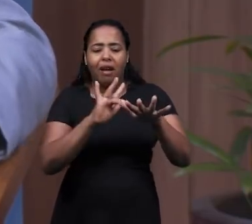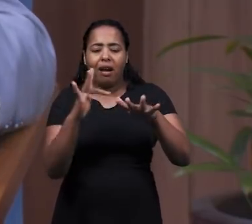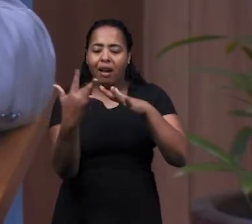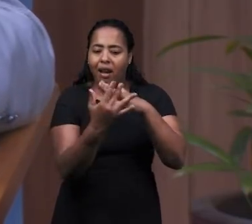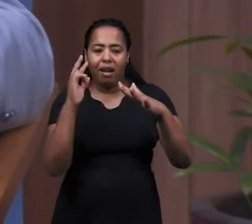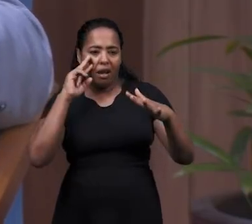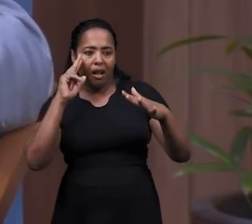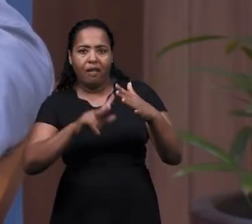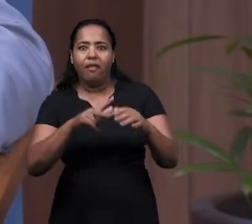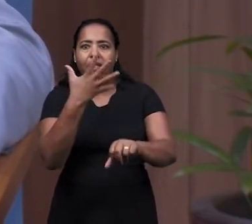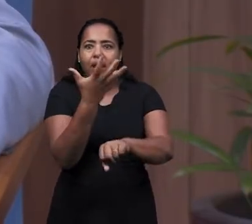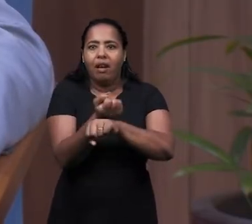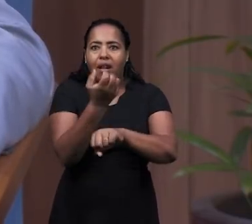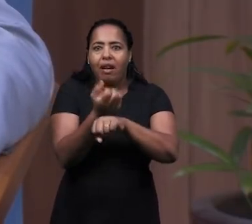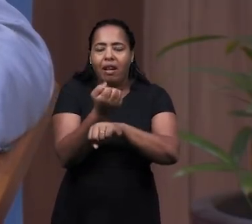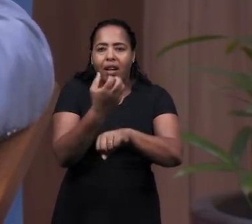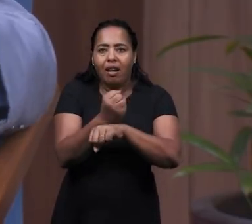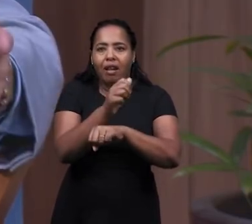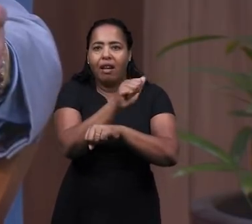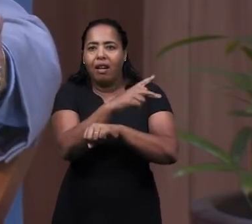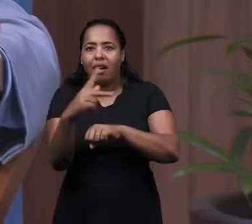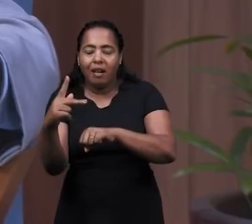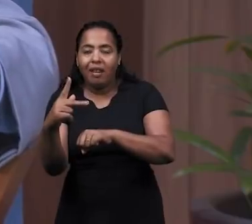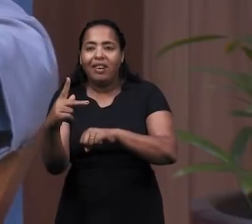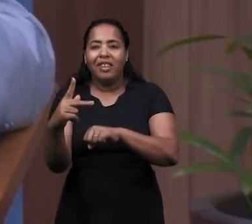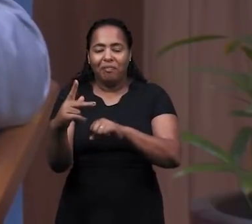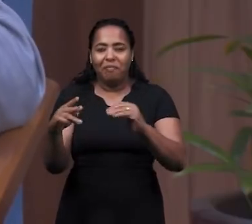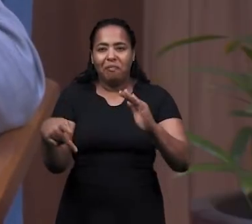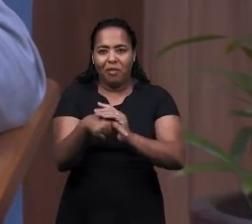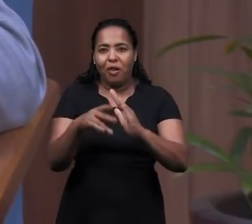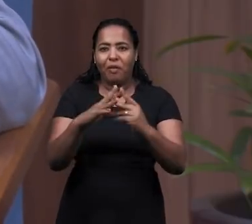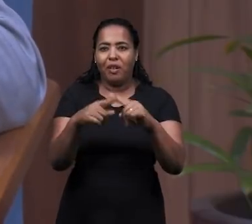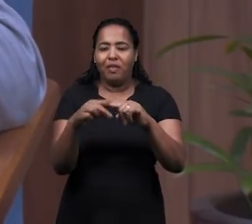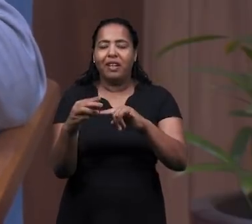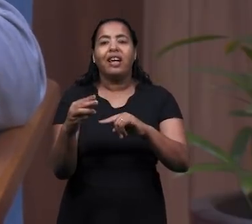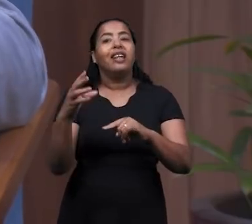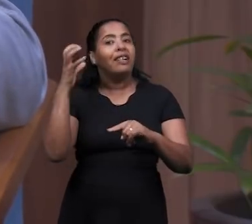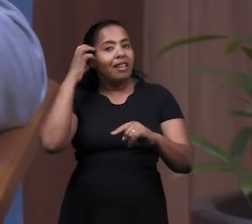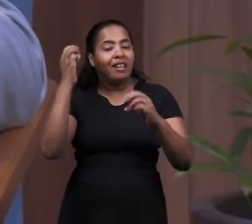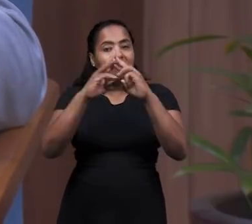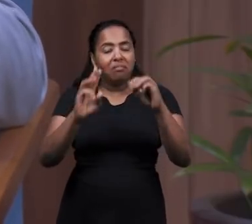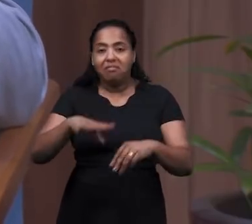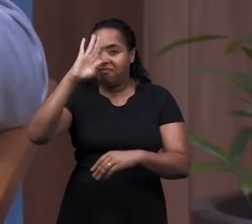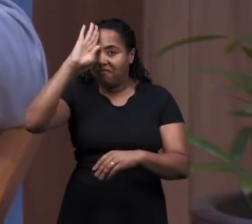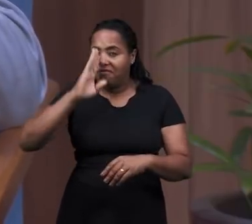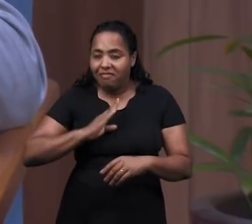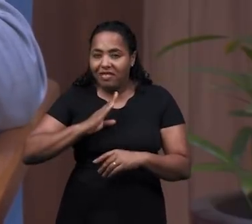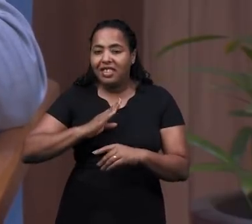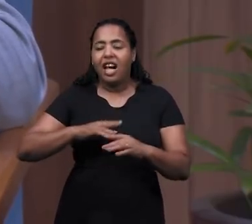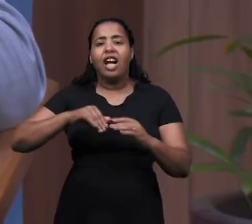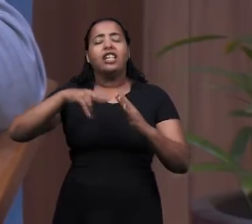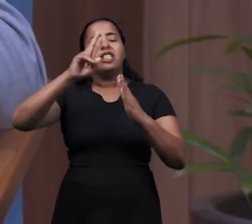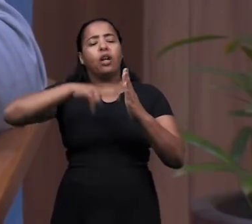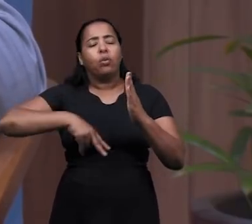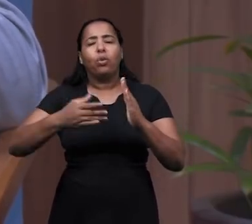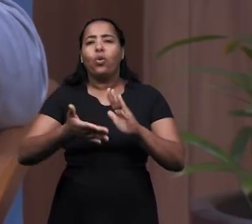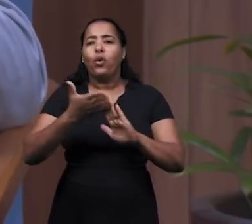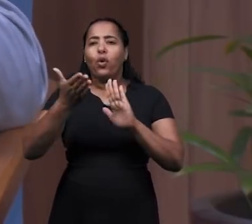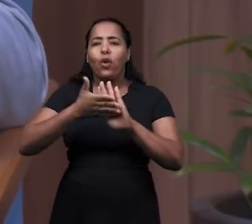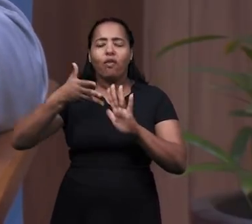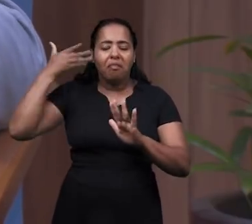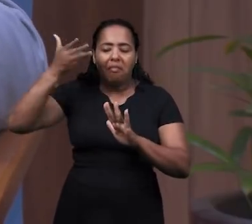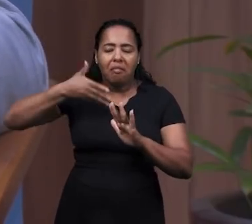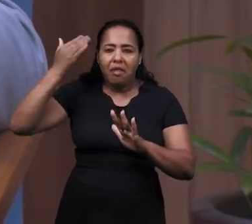e baixe os aplicativos da Igreja Cristã Maranata e também da Rádio Manaim, que são gratuitos. Ouça louvores e mensagens